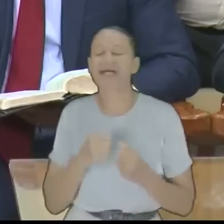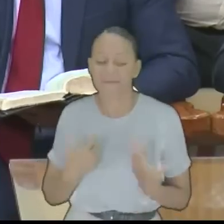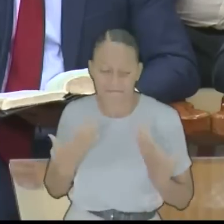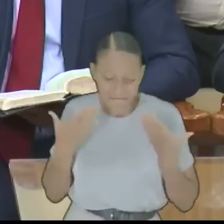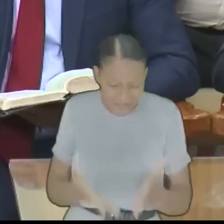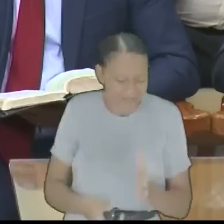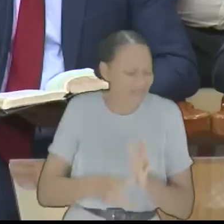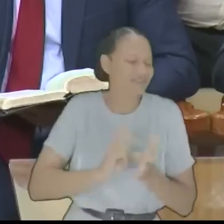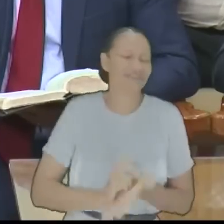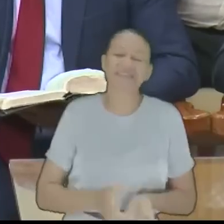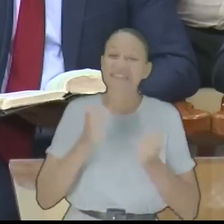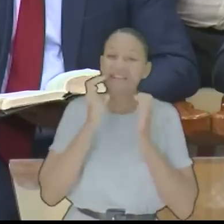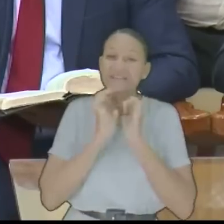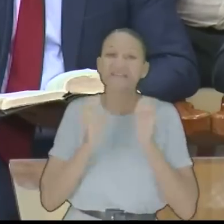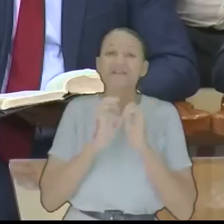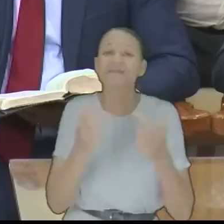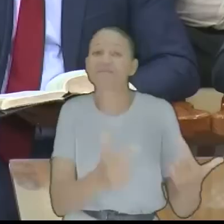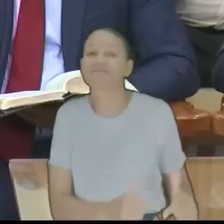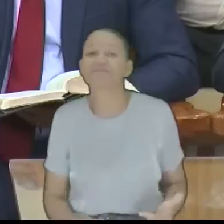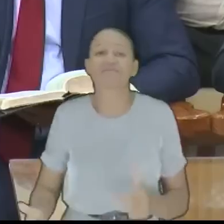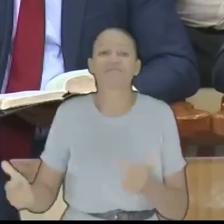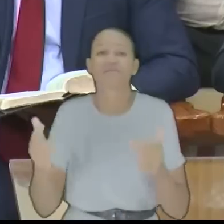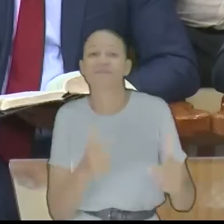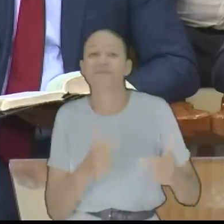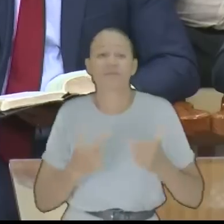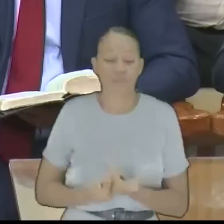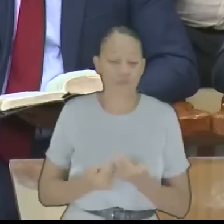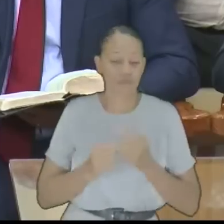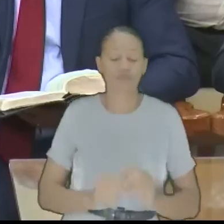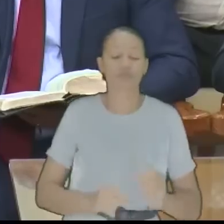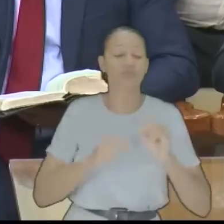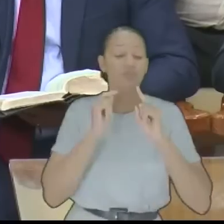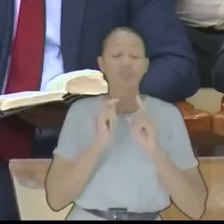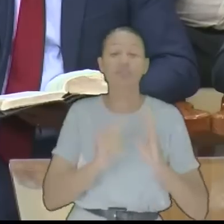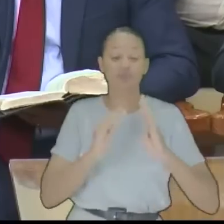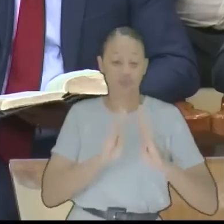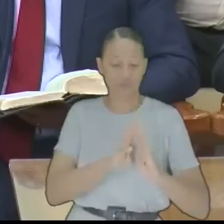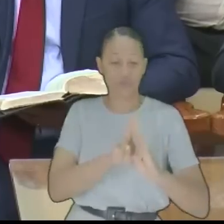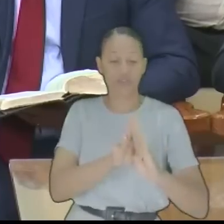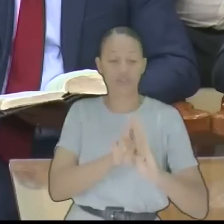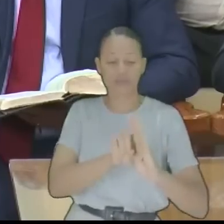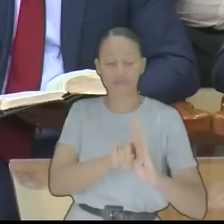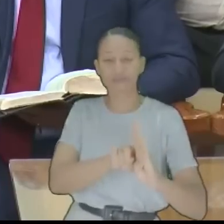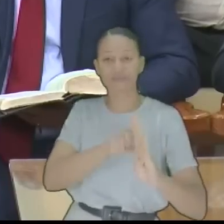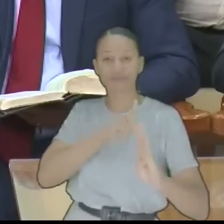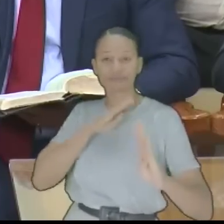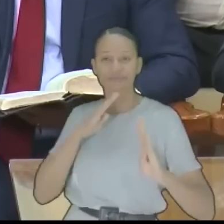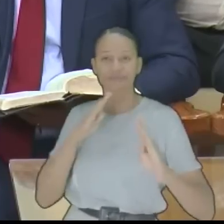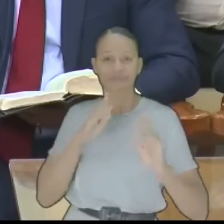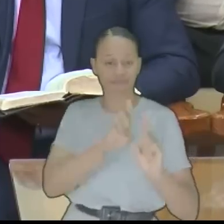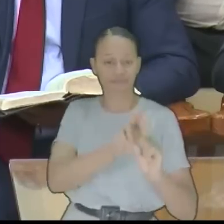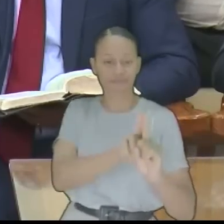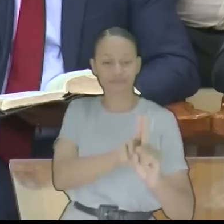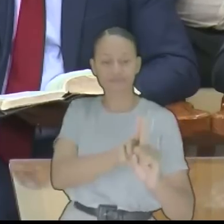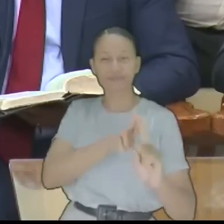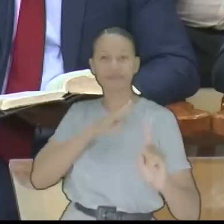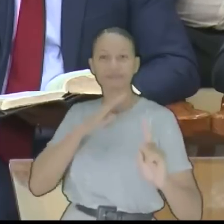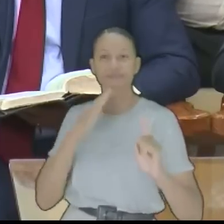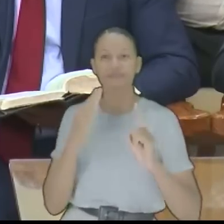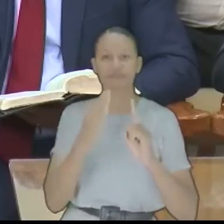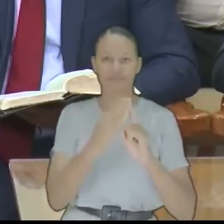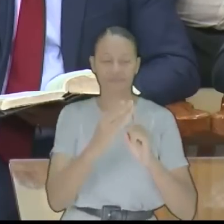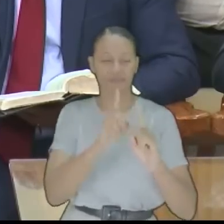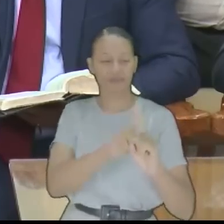vir à terra, não havia orfanatos. Aleluia, não havia orfanato. Se você